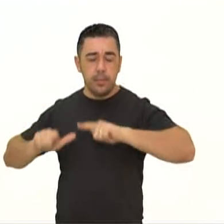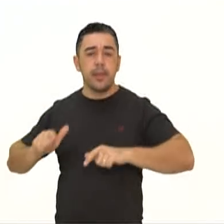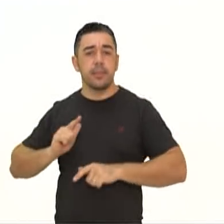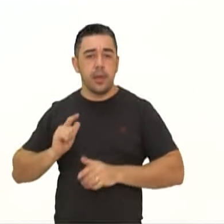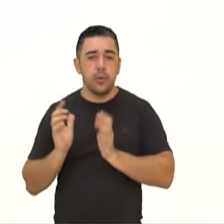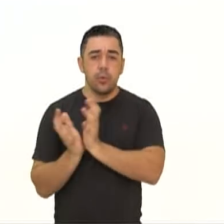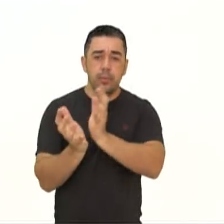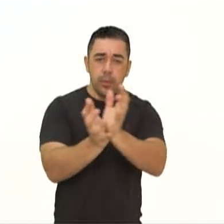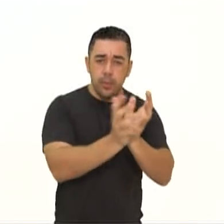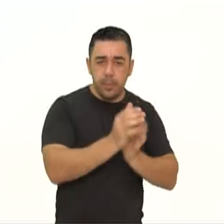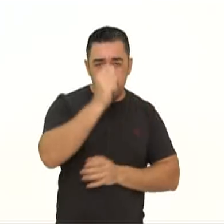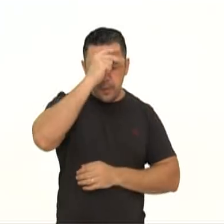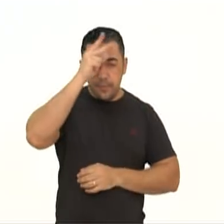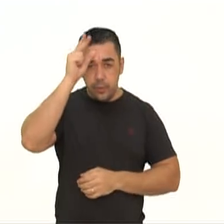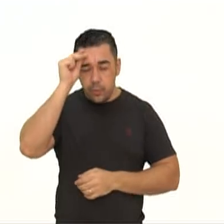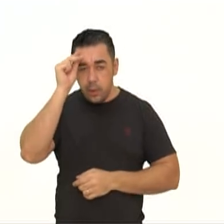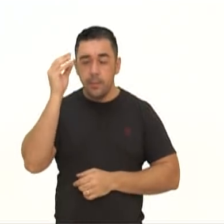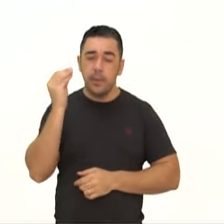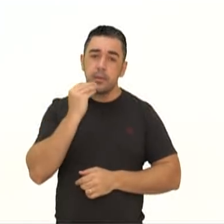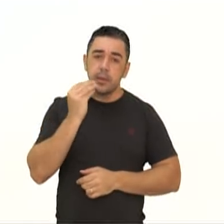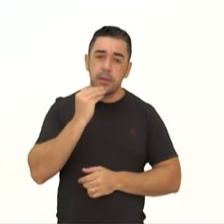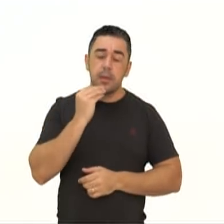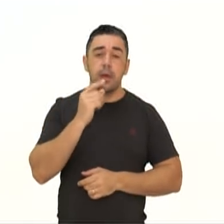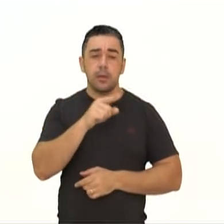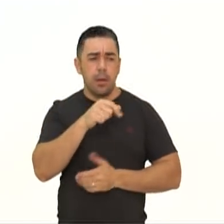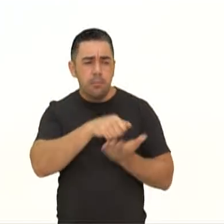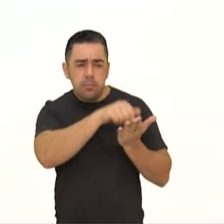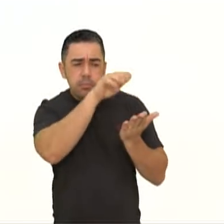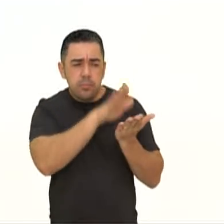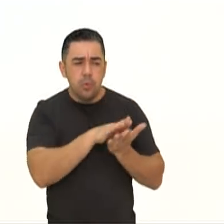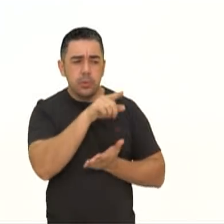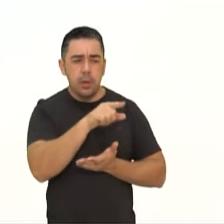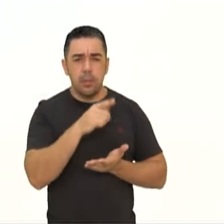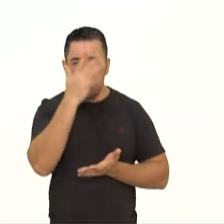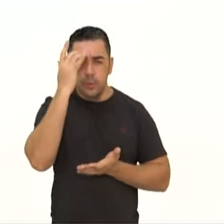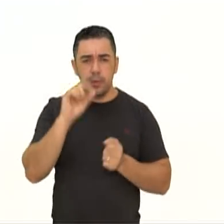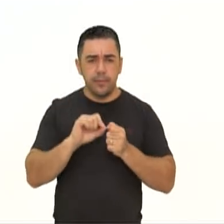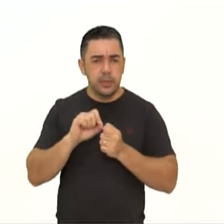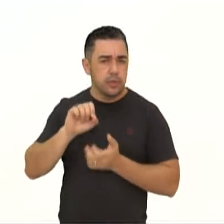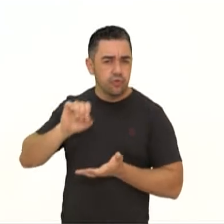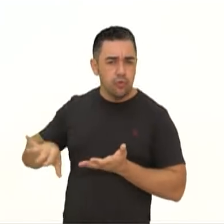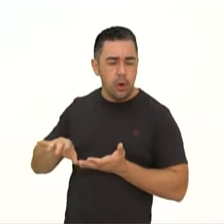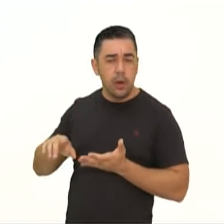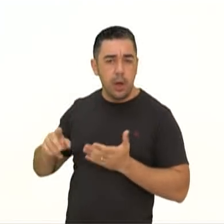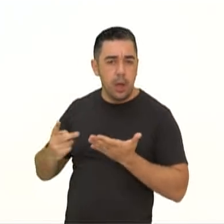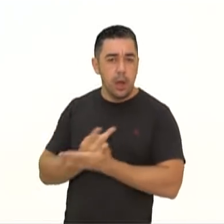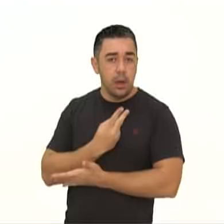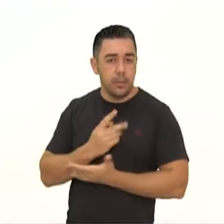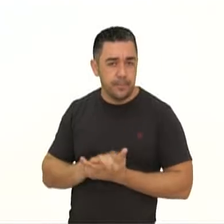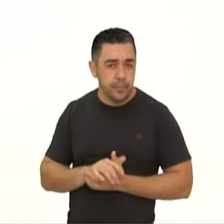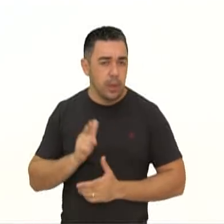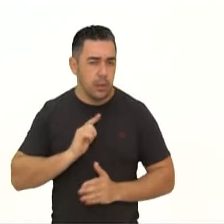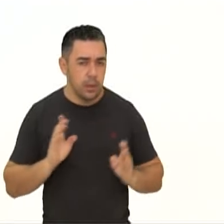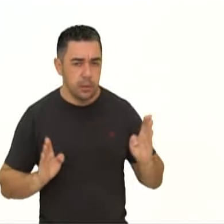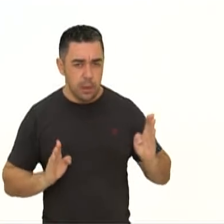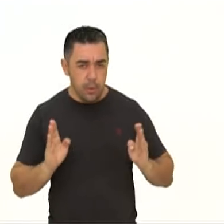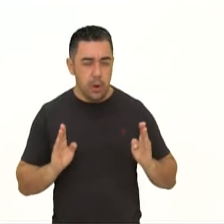orla para multar quem descartar lixo fora do local apropriado. Na temporada de